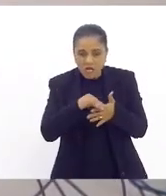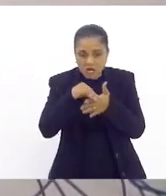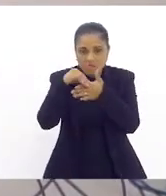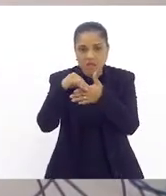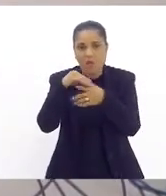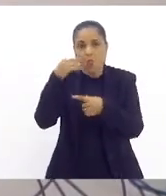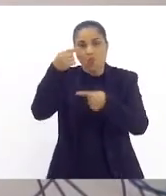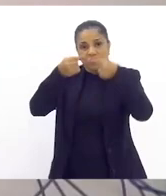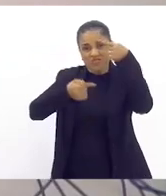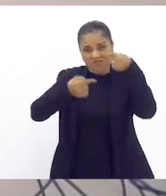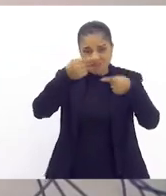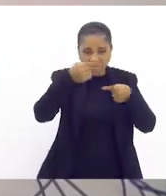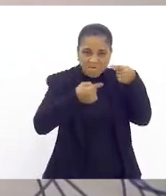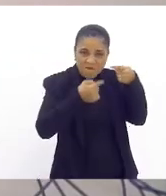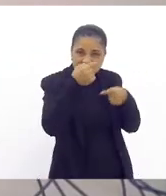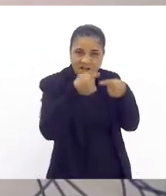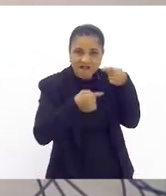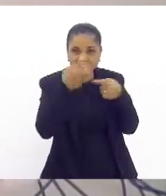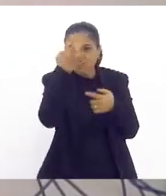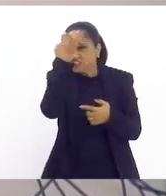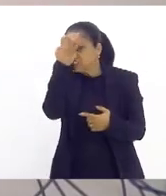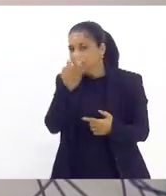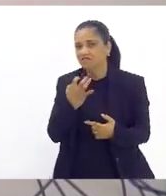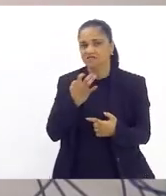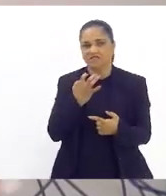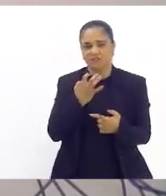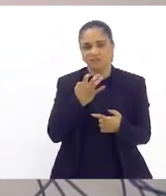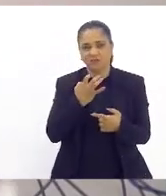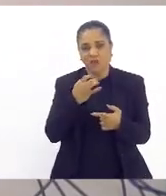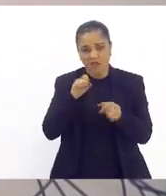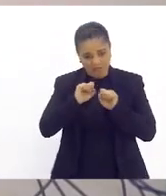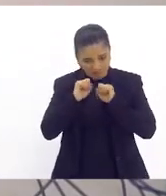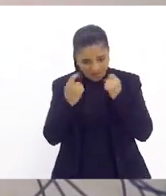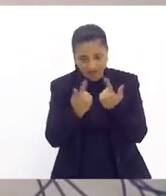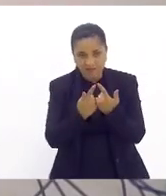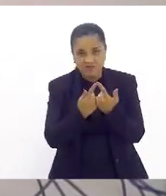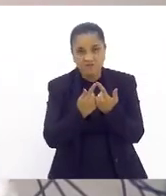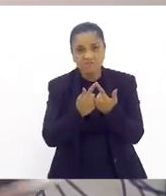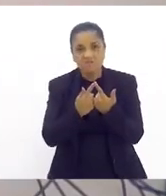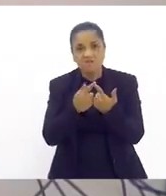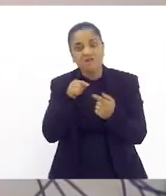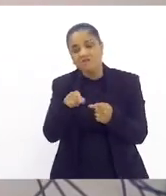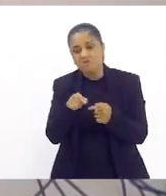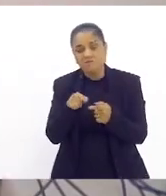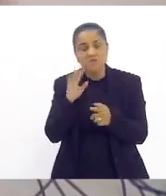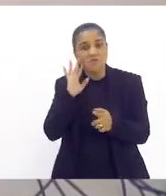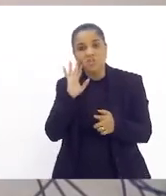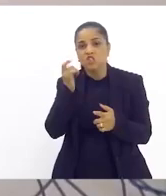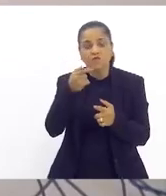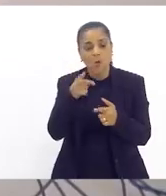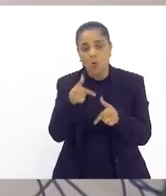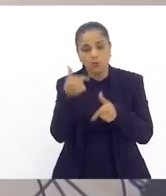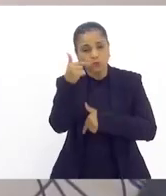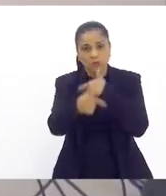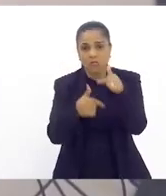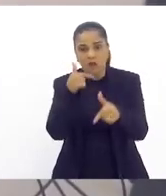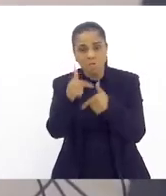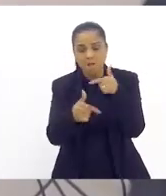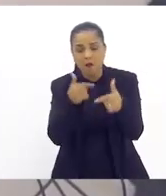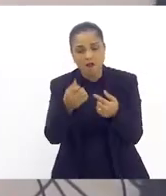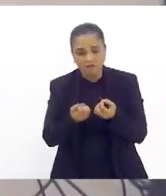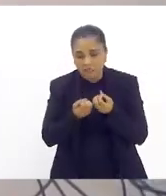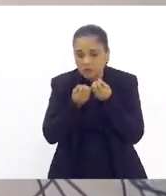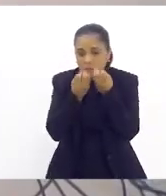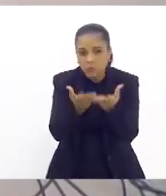sério aqui nessa casa em relação a revisão das concessões dos serviços de saneamento básico principalmente de energia